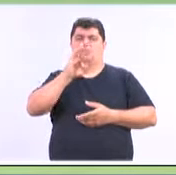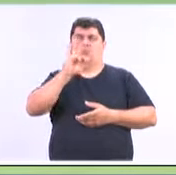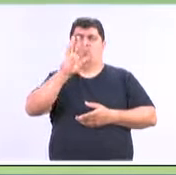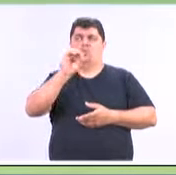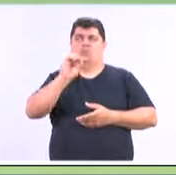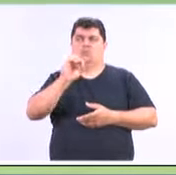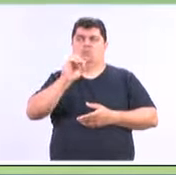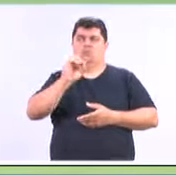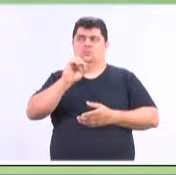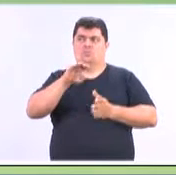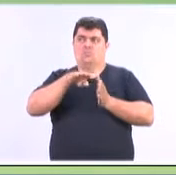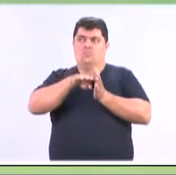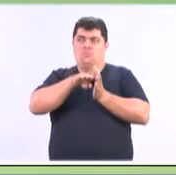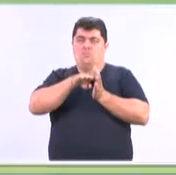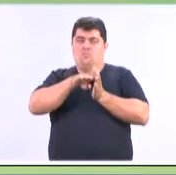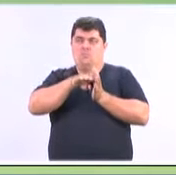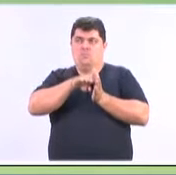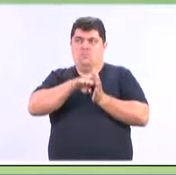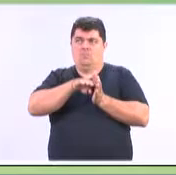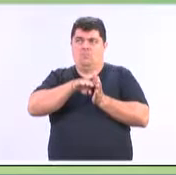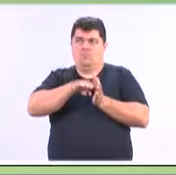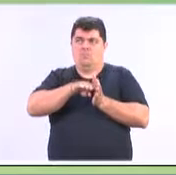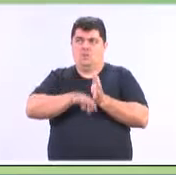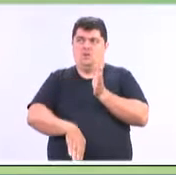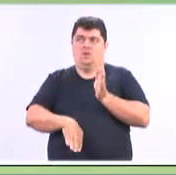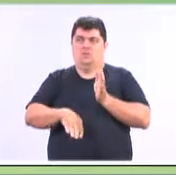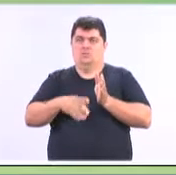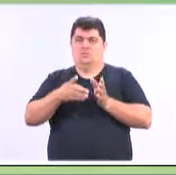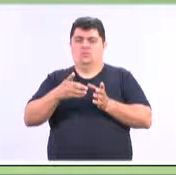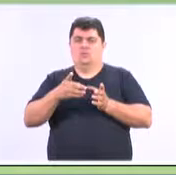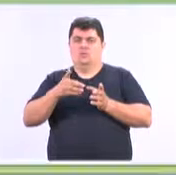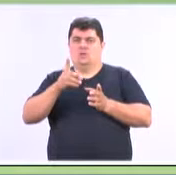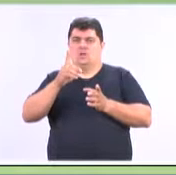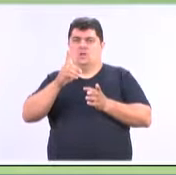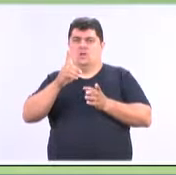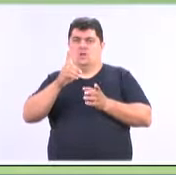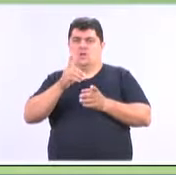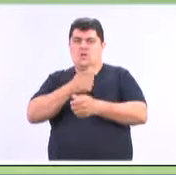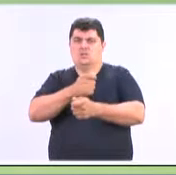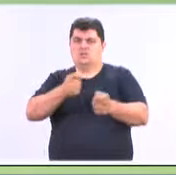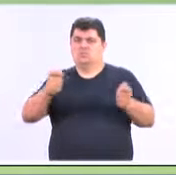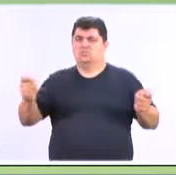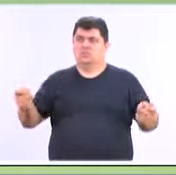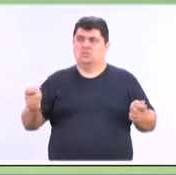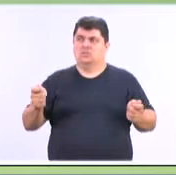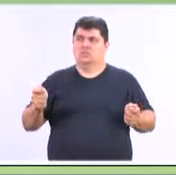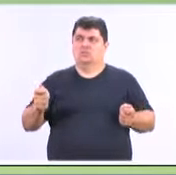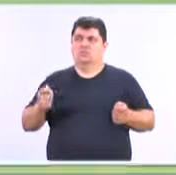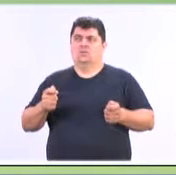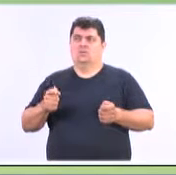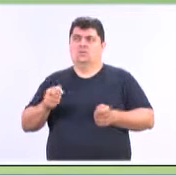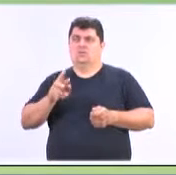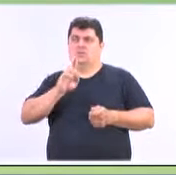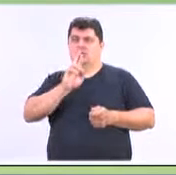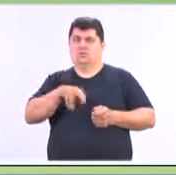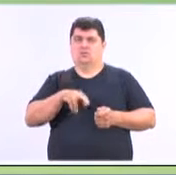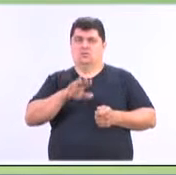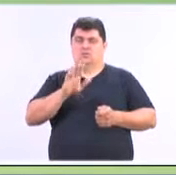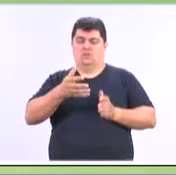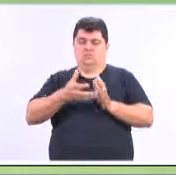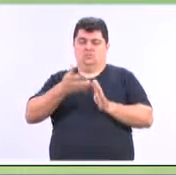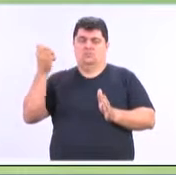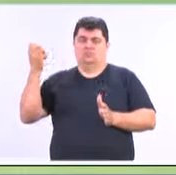resultado bruto, né? Resultado bruto menos as despesas operacionais. Resultado bruto, lembra? Resultado bruto já é tirando